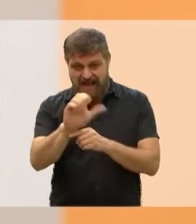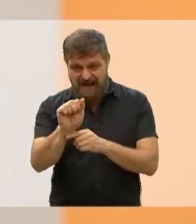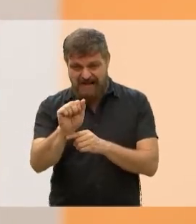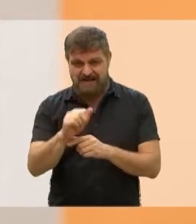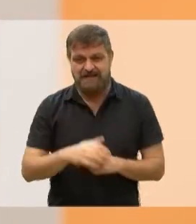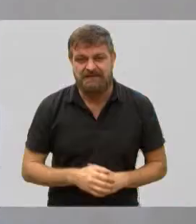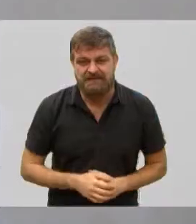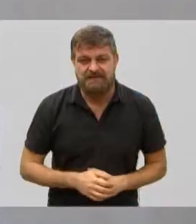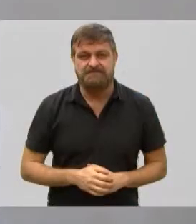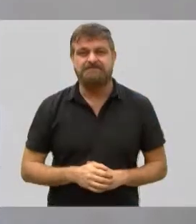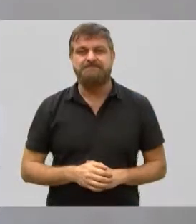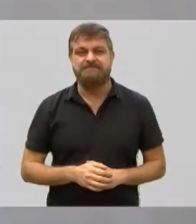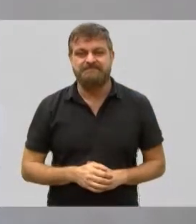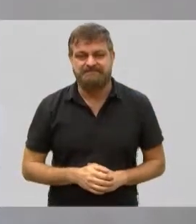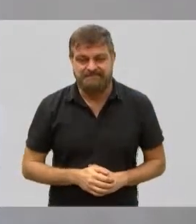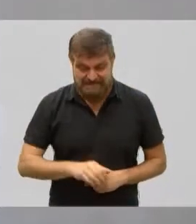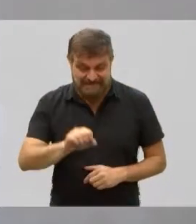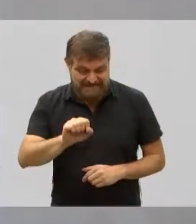Anitta de Vênus.